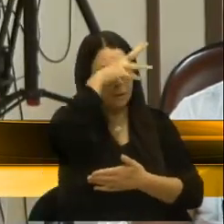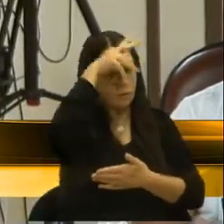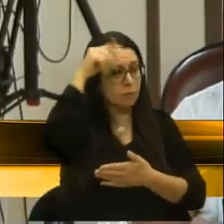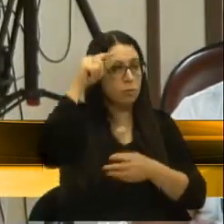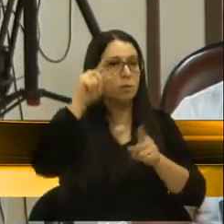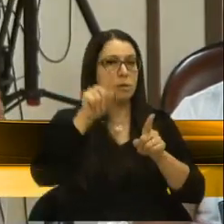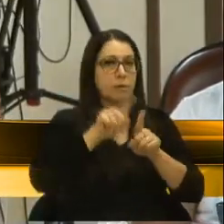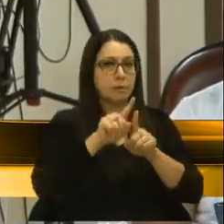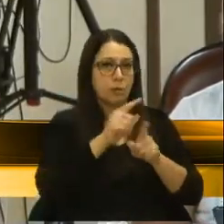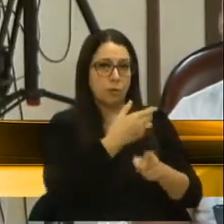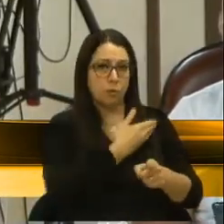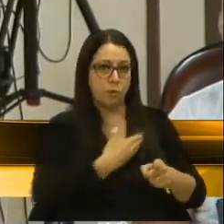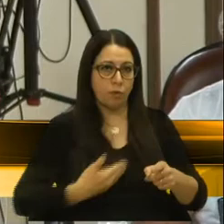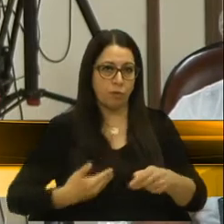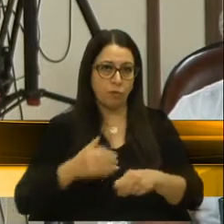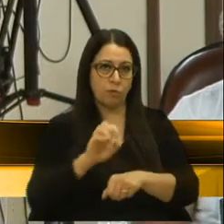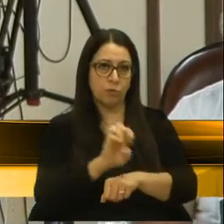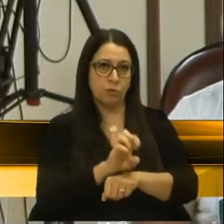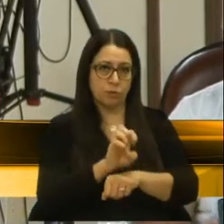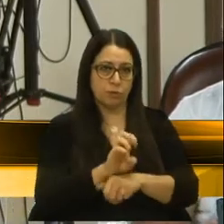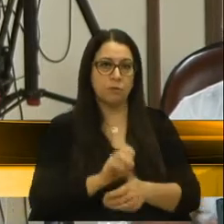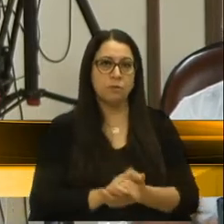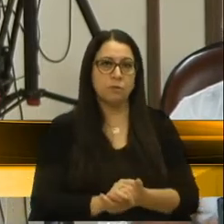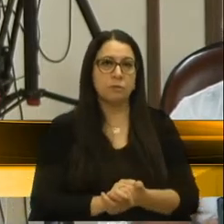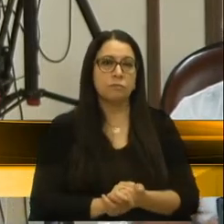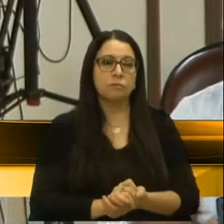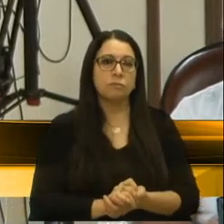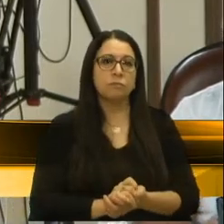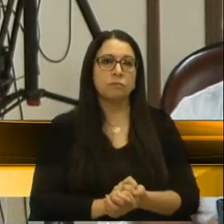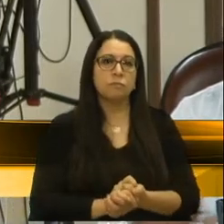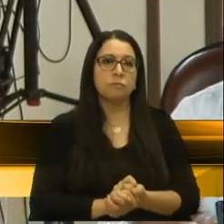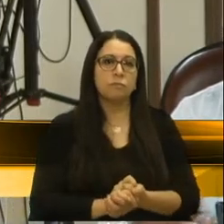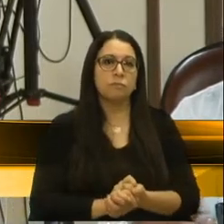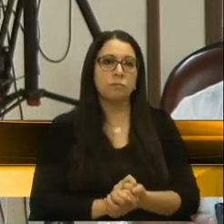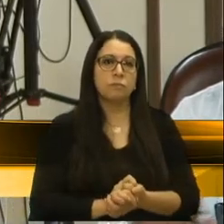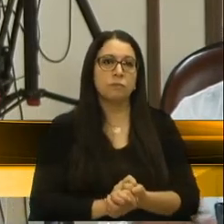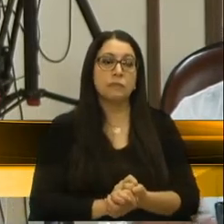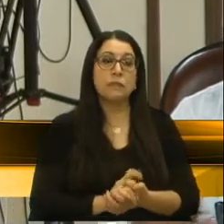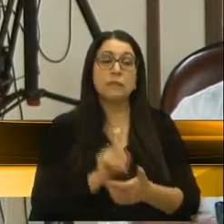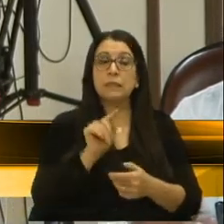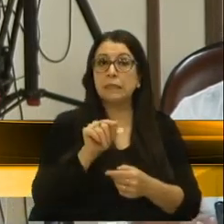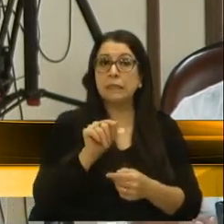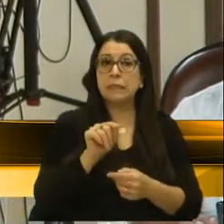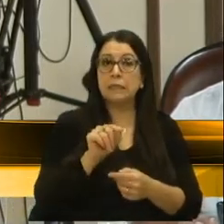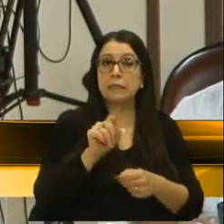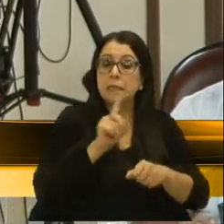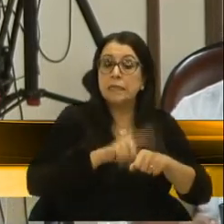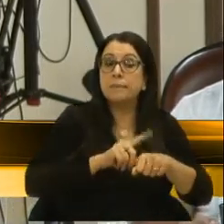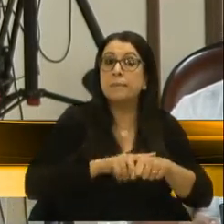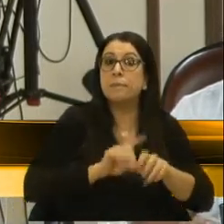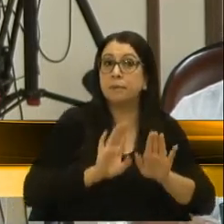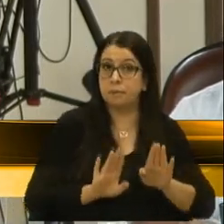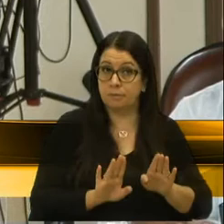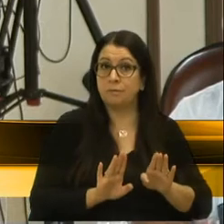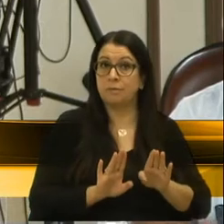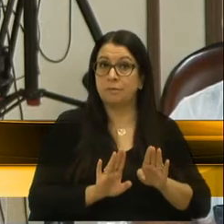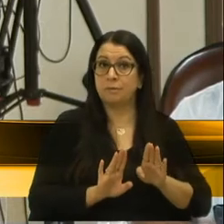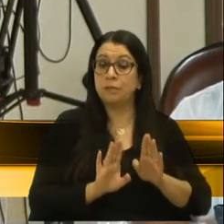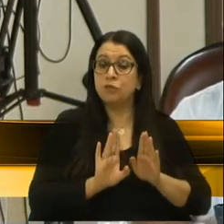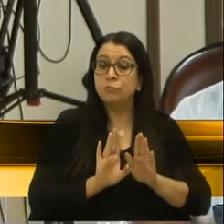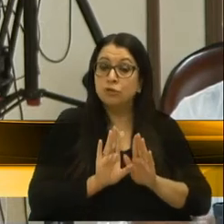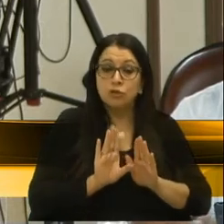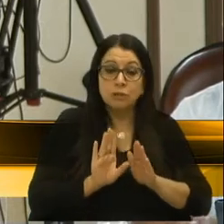também ao governo do Estado, no sentido de que, especialmente nesse momento, se